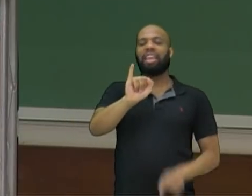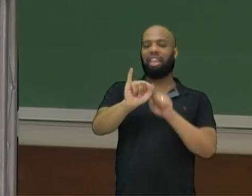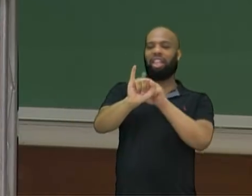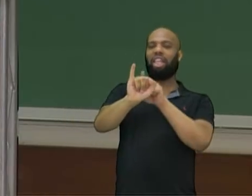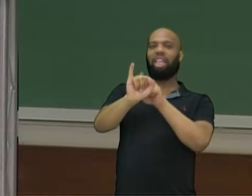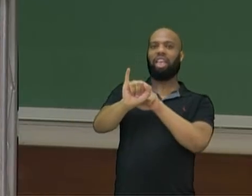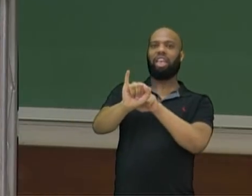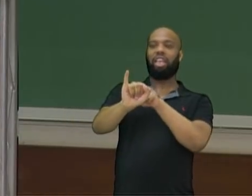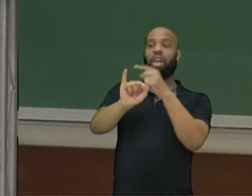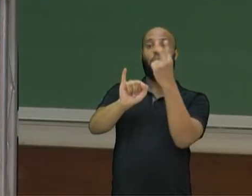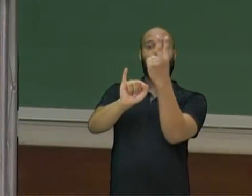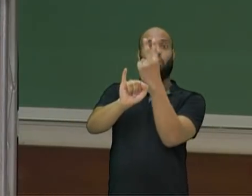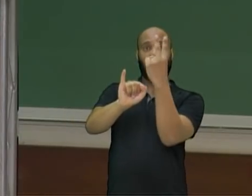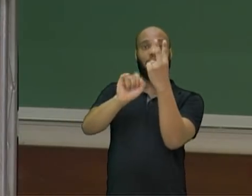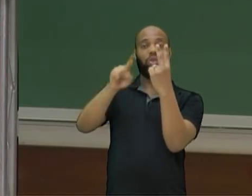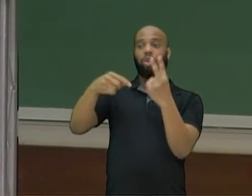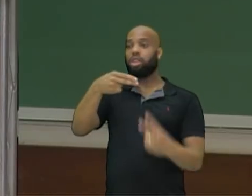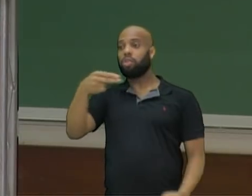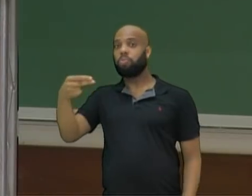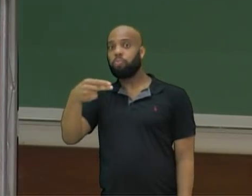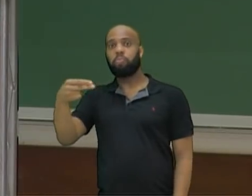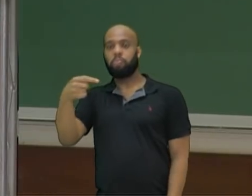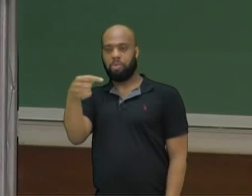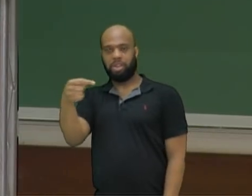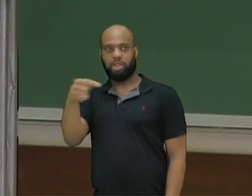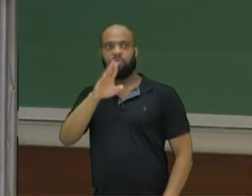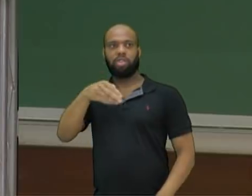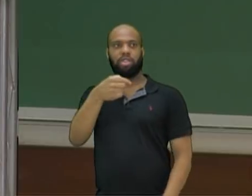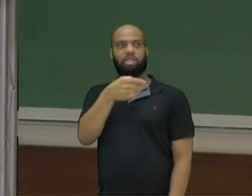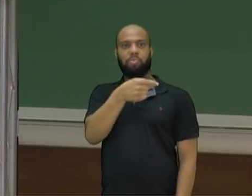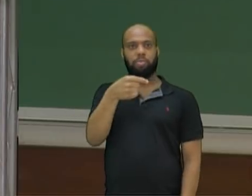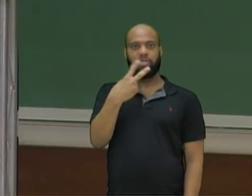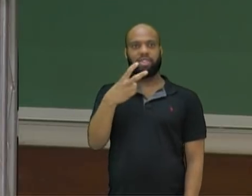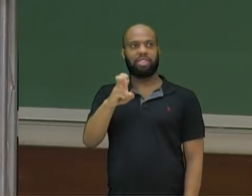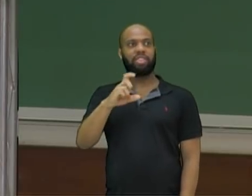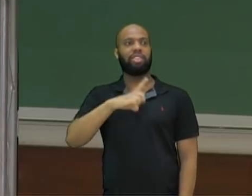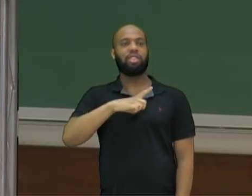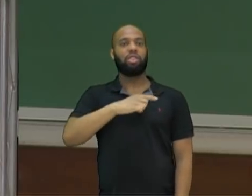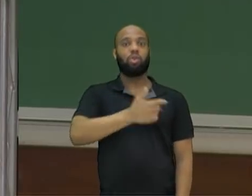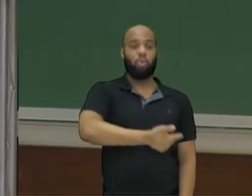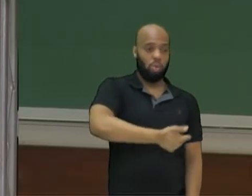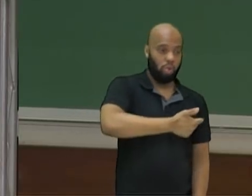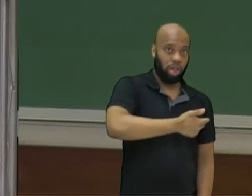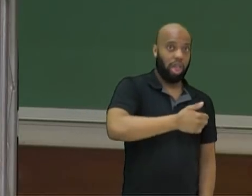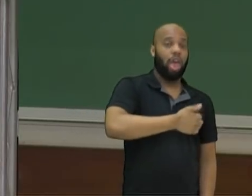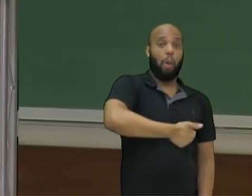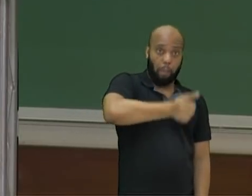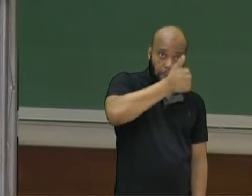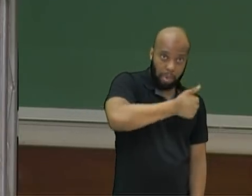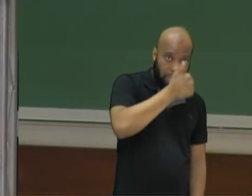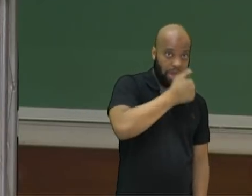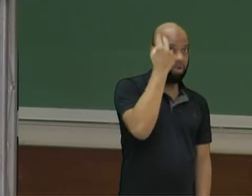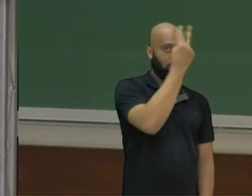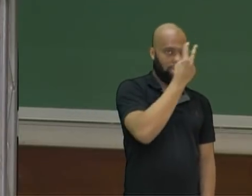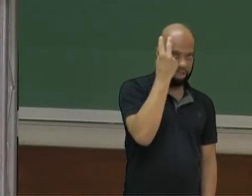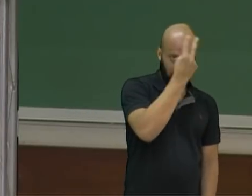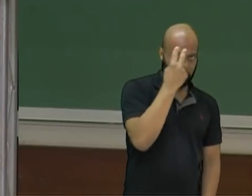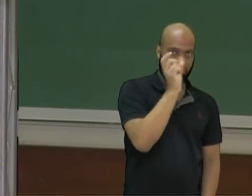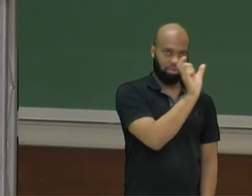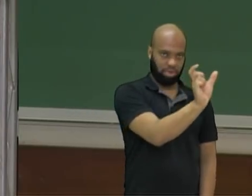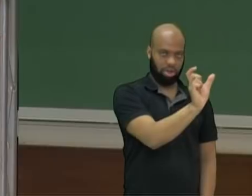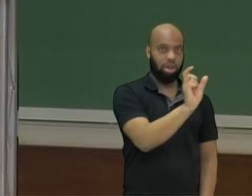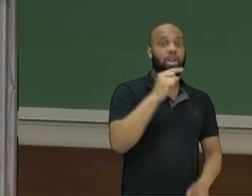quadrado, que é negativo, o 25 fica negativo. Então, é o quadrado do primeiro, vamos rever. Quadrado do